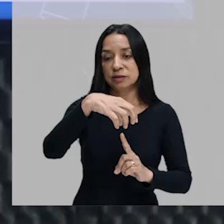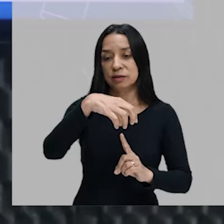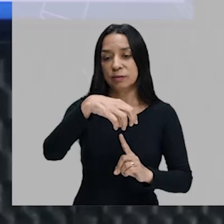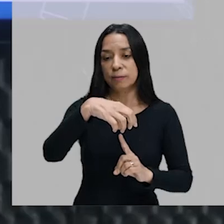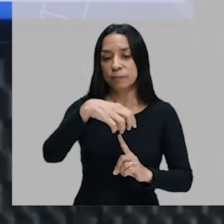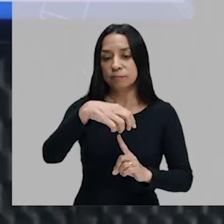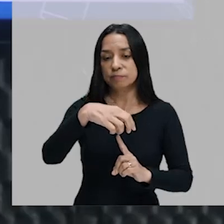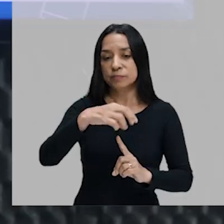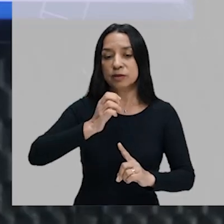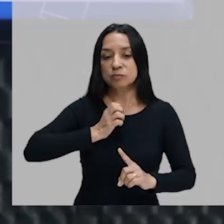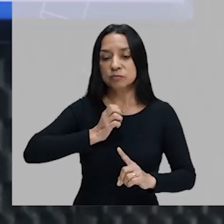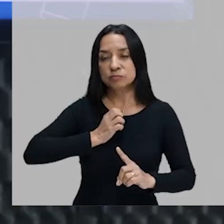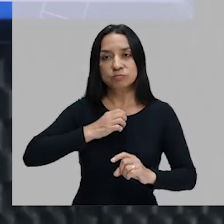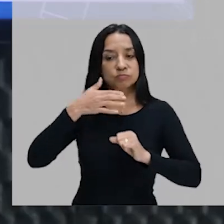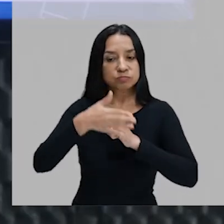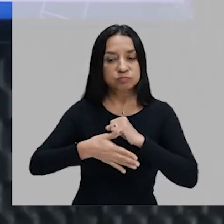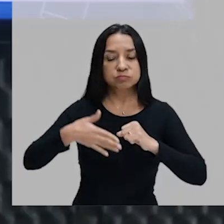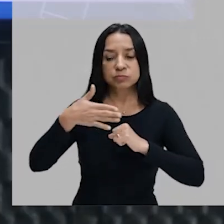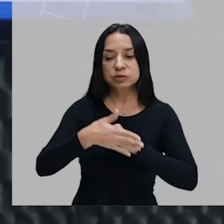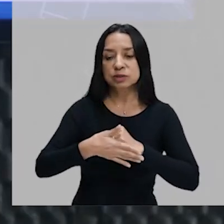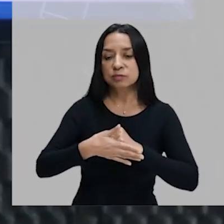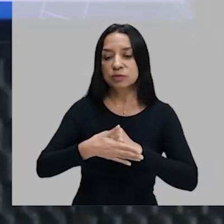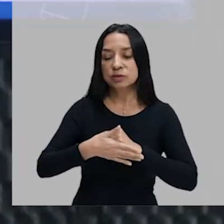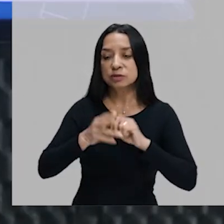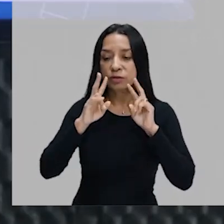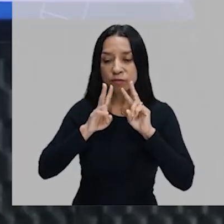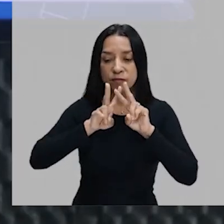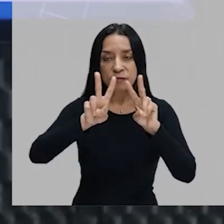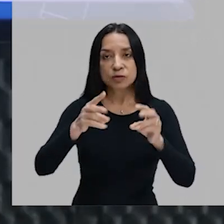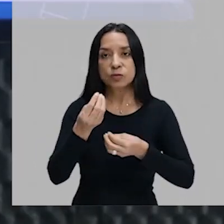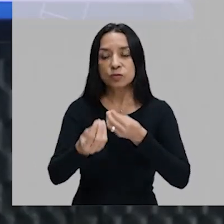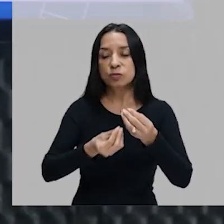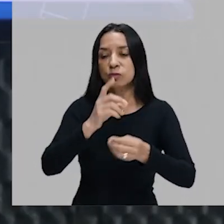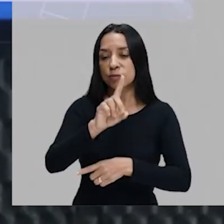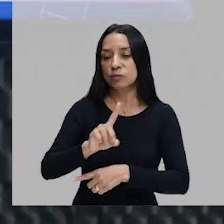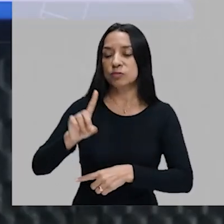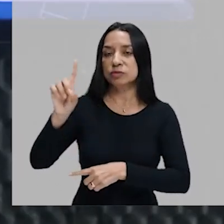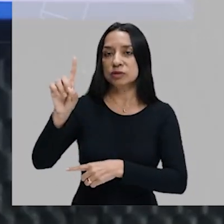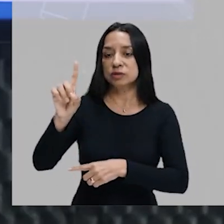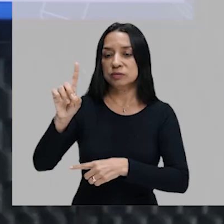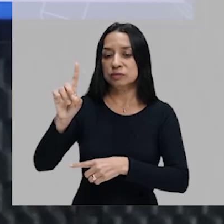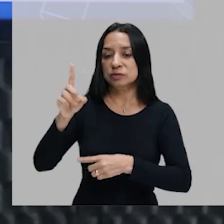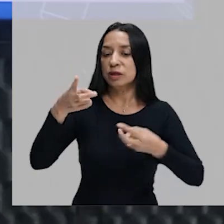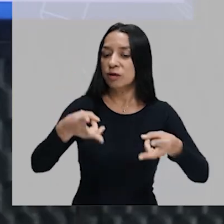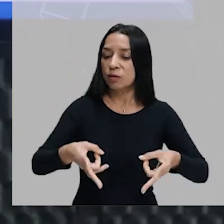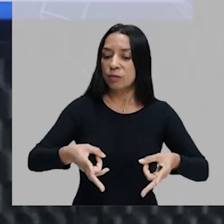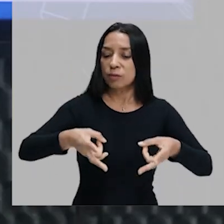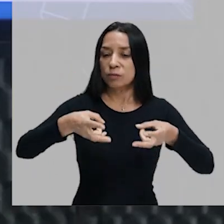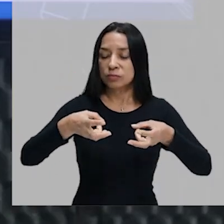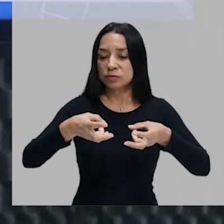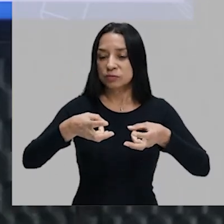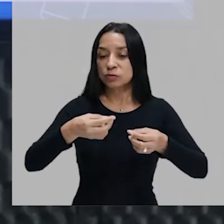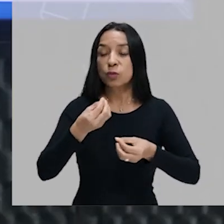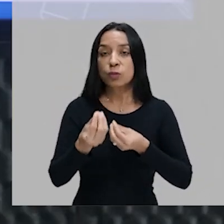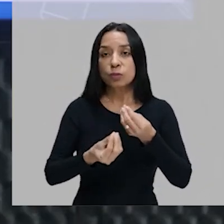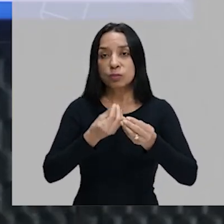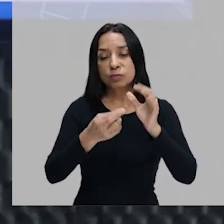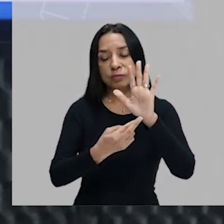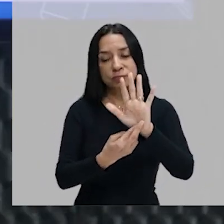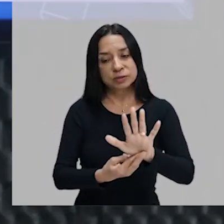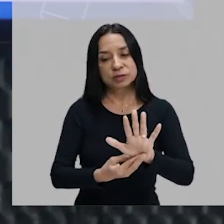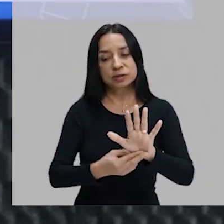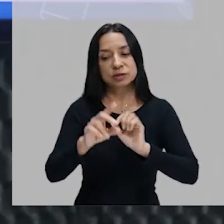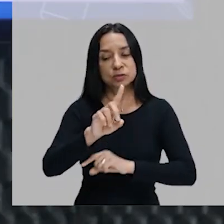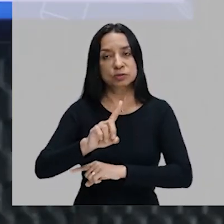não eram basicamente considerados como Deus, eles eram concebidos como representantes das divindades da terra. Quando eles